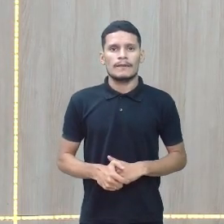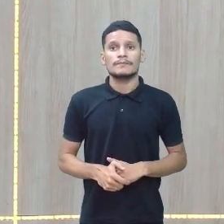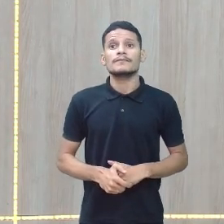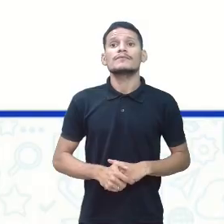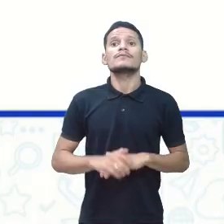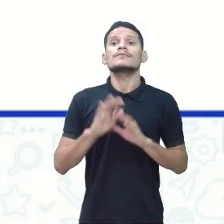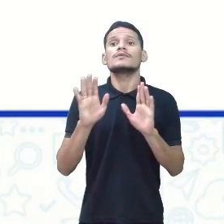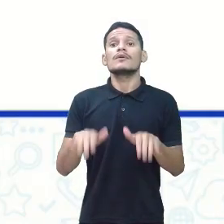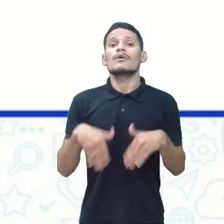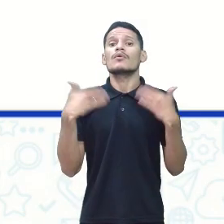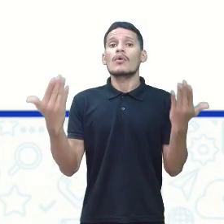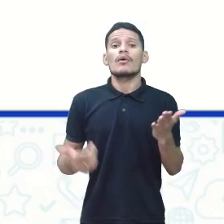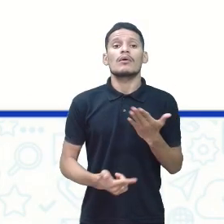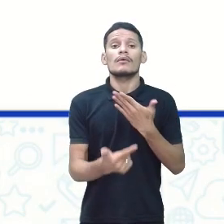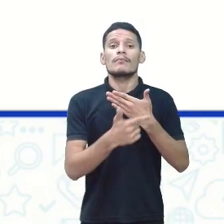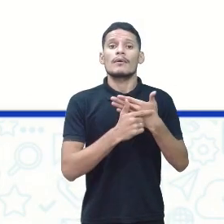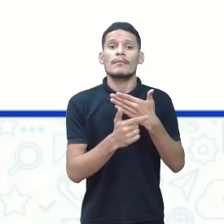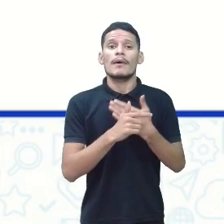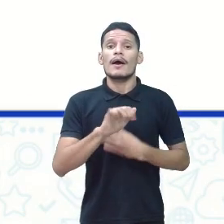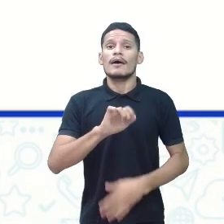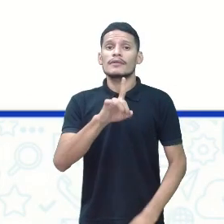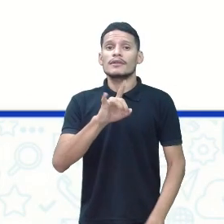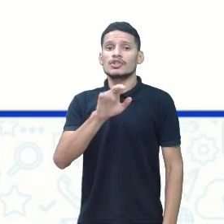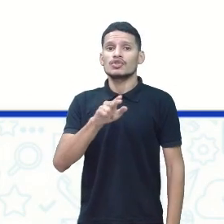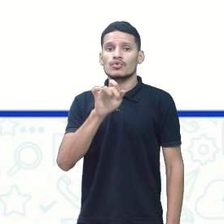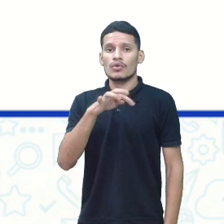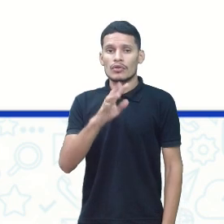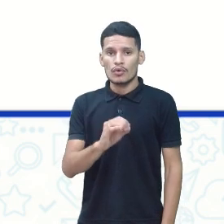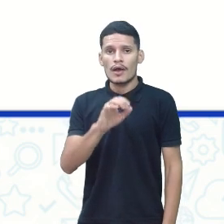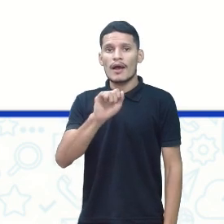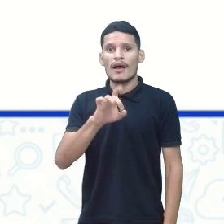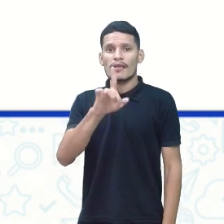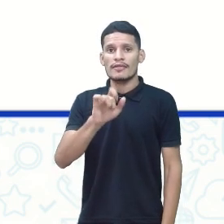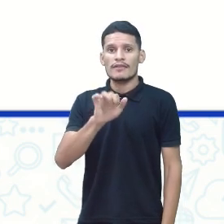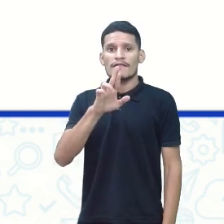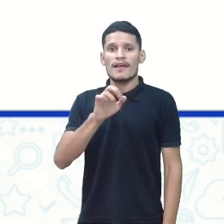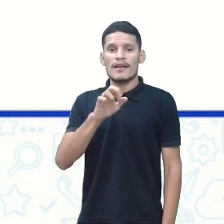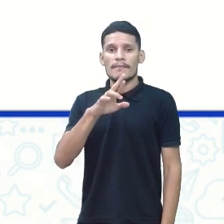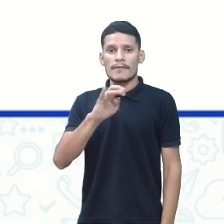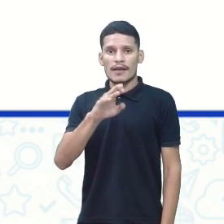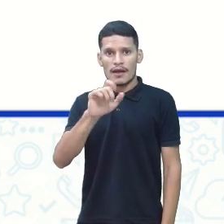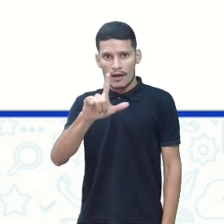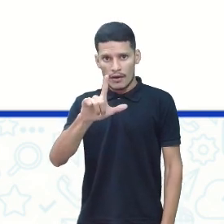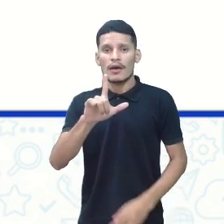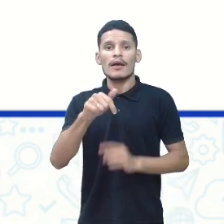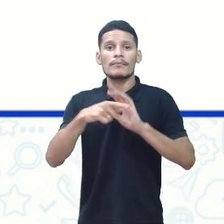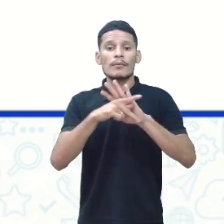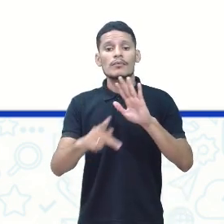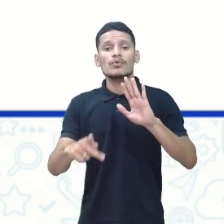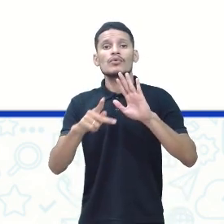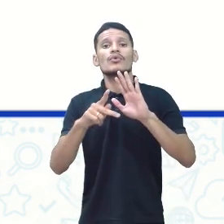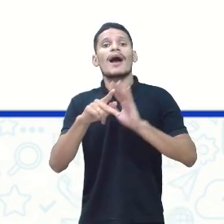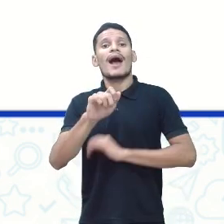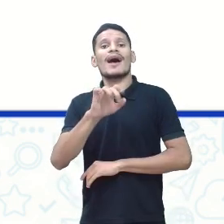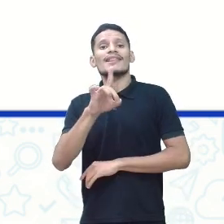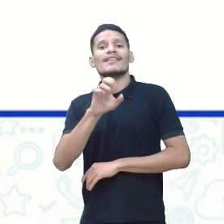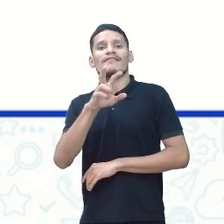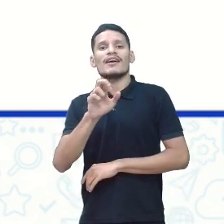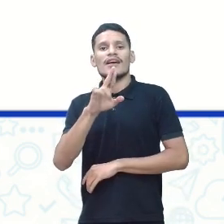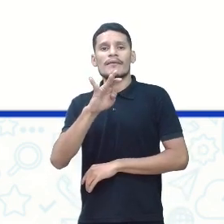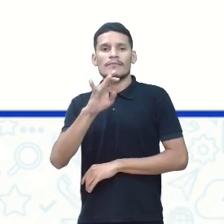Quem faz o papel do adjunto adverbial é o próprio advérbio ou